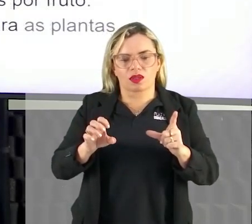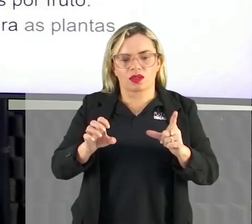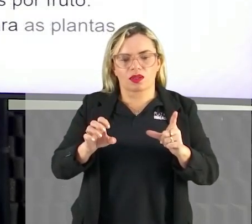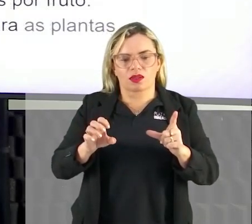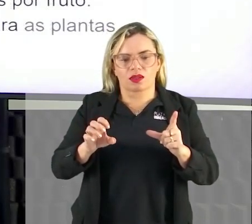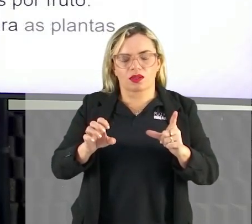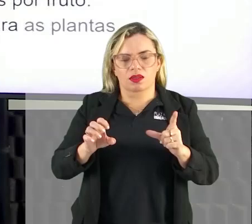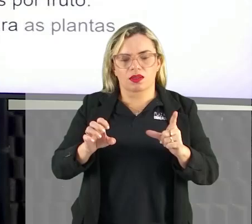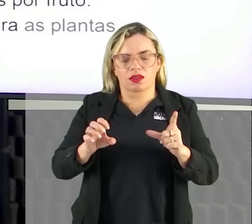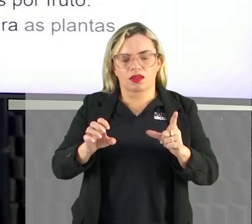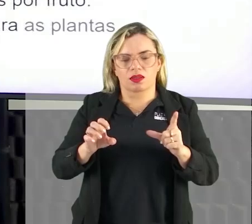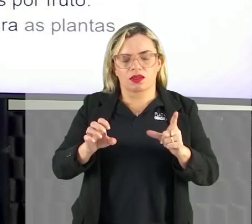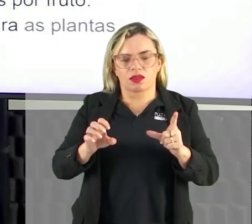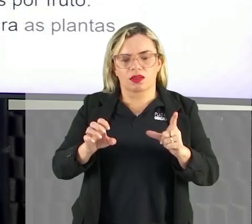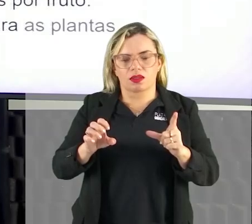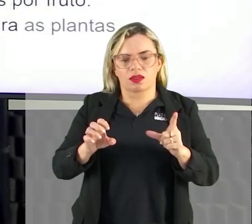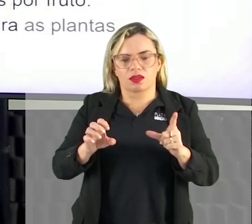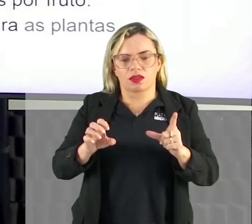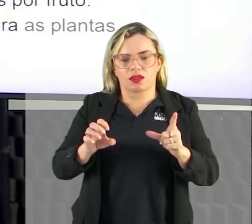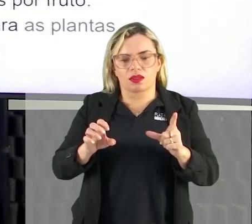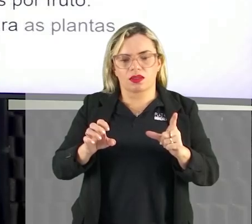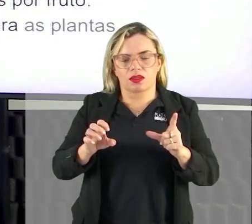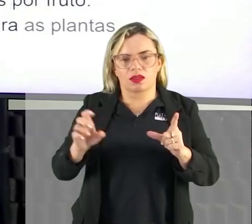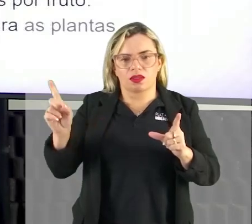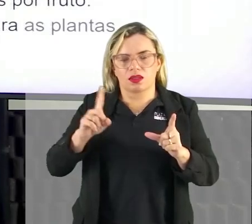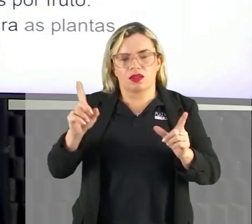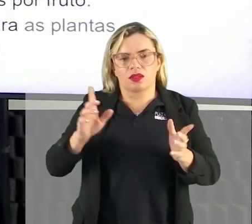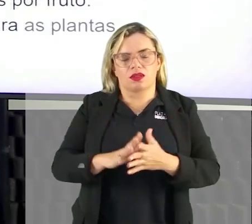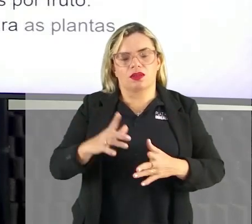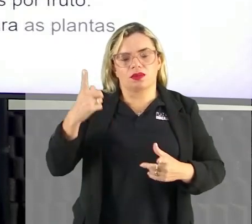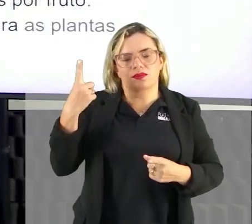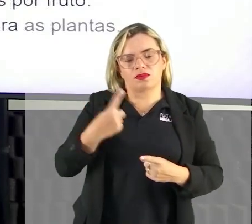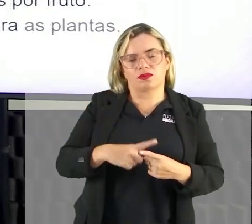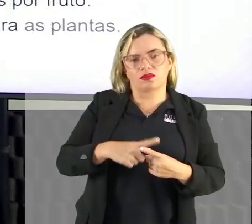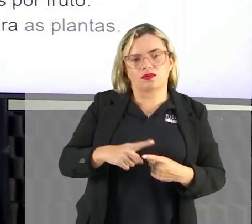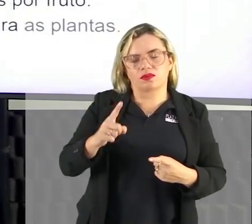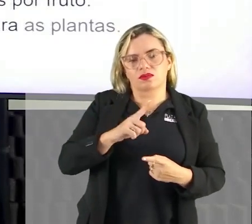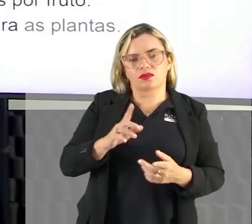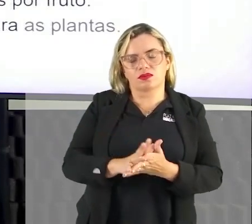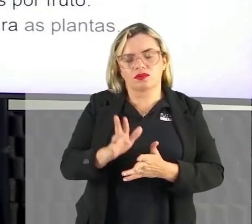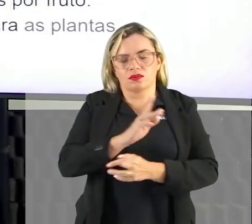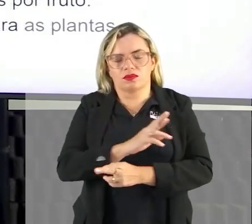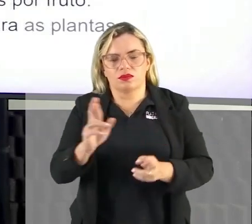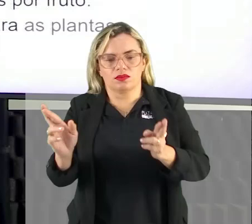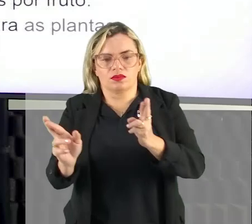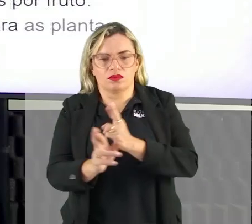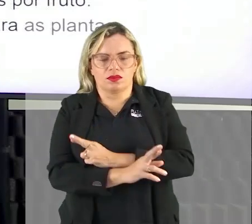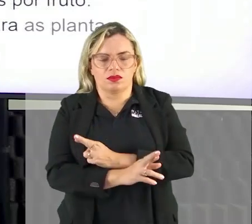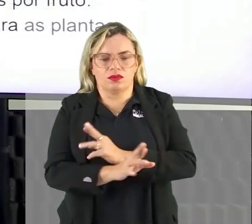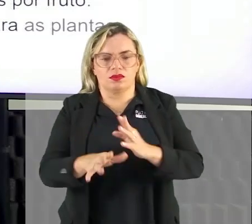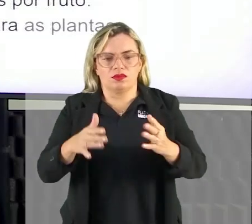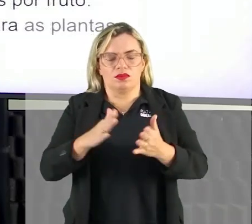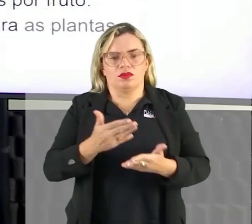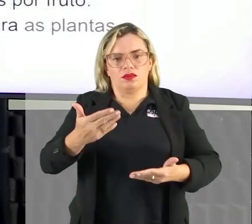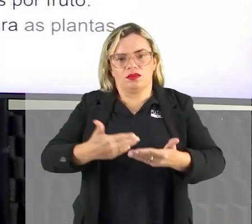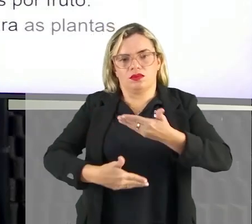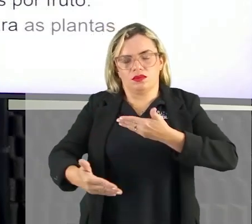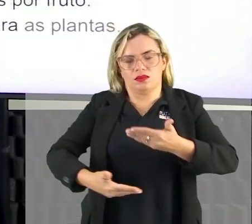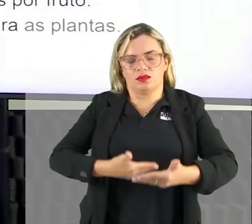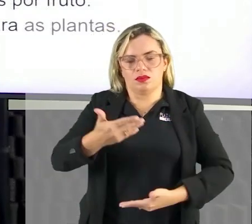plantas, disponíveis para as plantas, não, porque aí não tem a ver com a dinâmica,